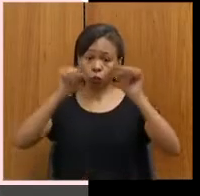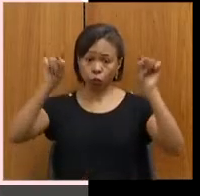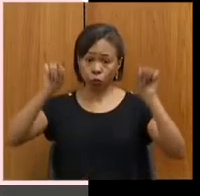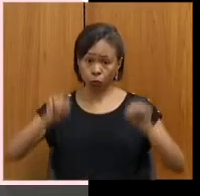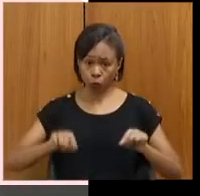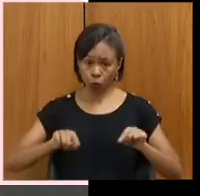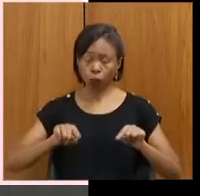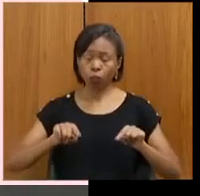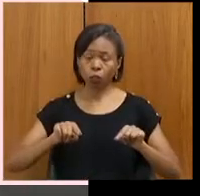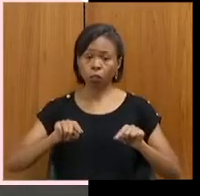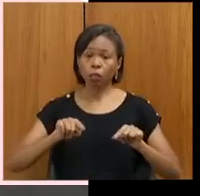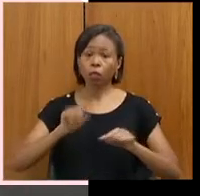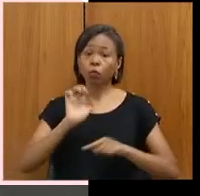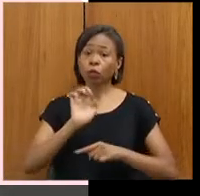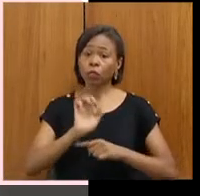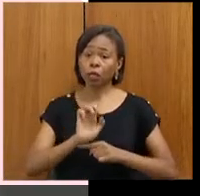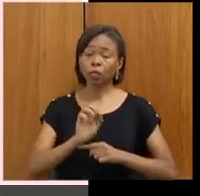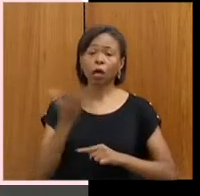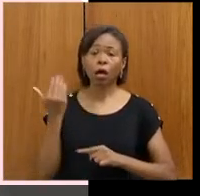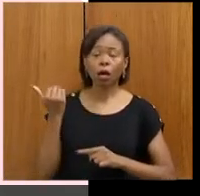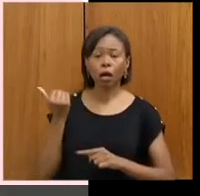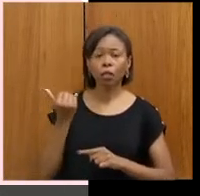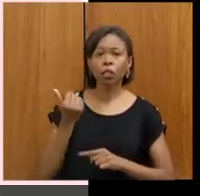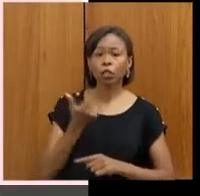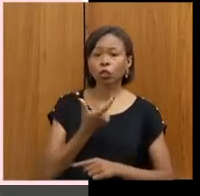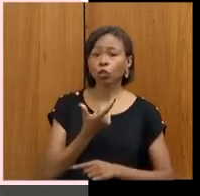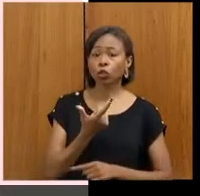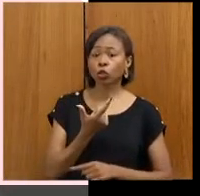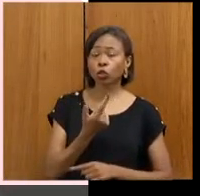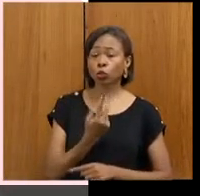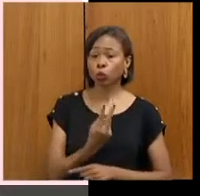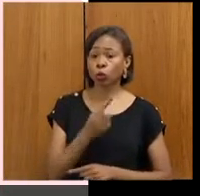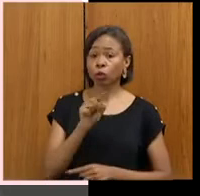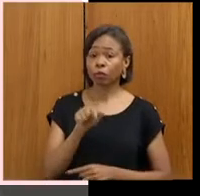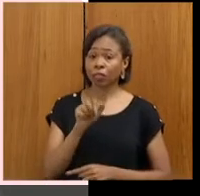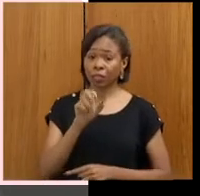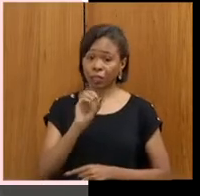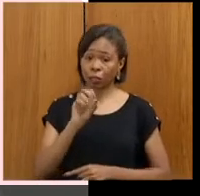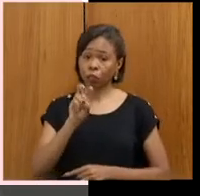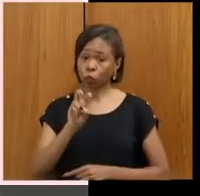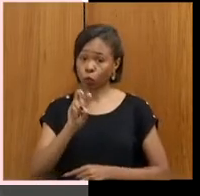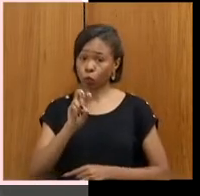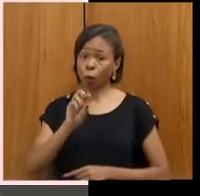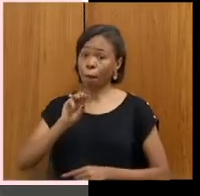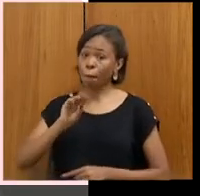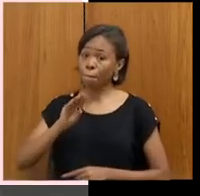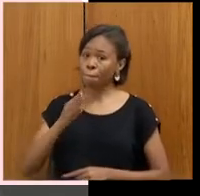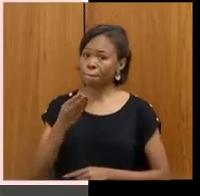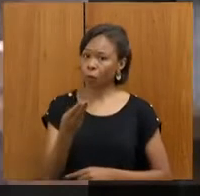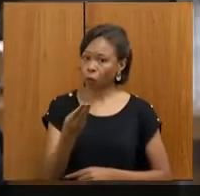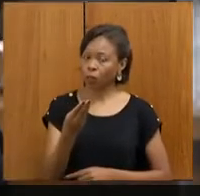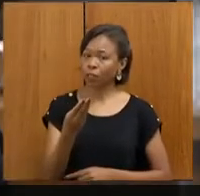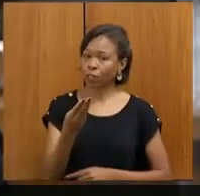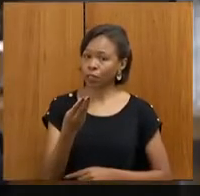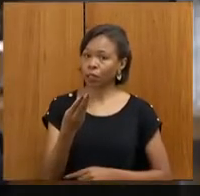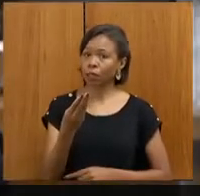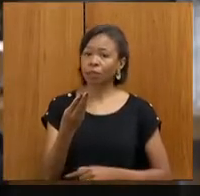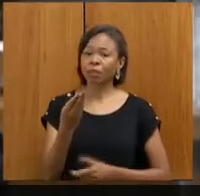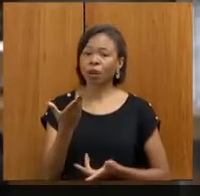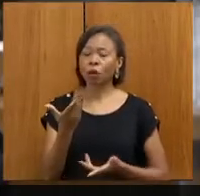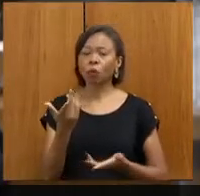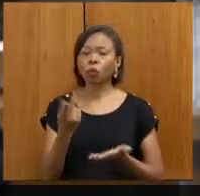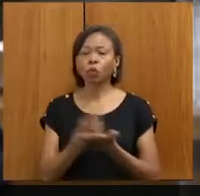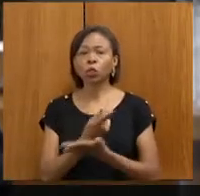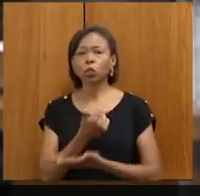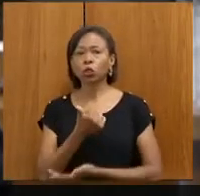que tinha o valor de edital de 2,05 milhões e milhões e houve um anjo de quase dezoito por cento